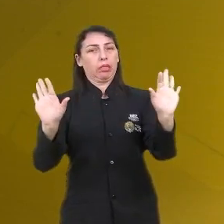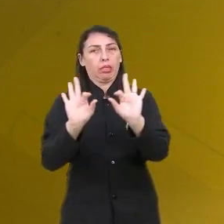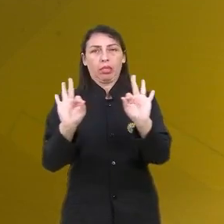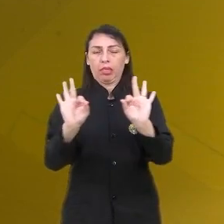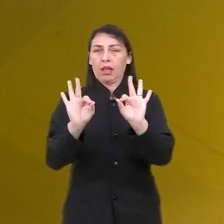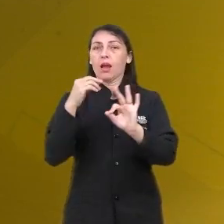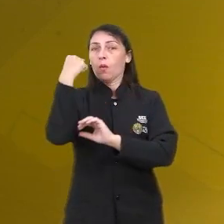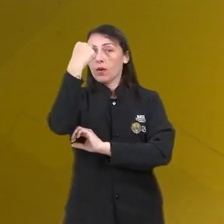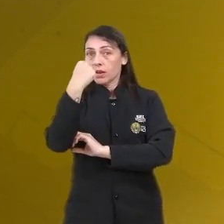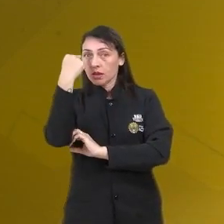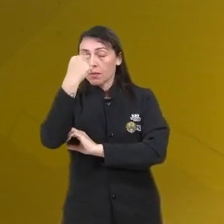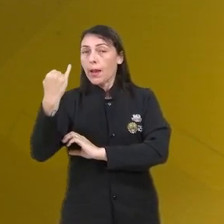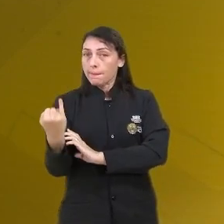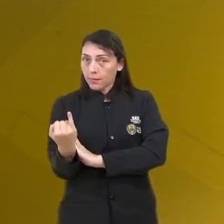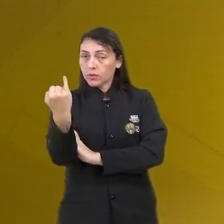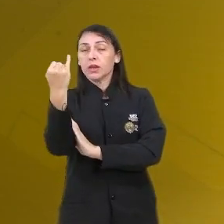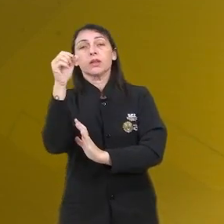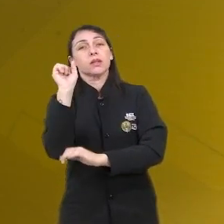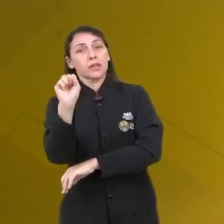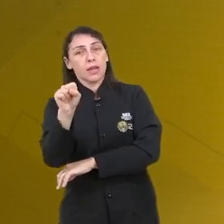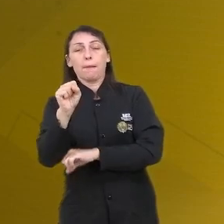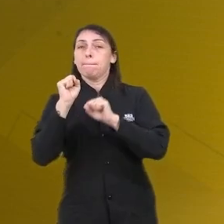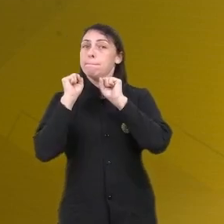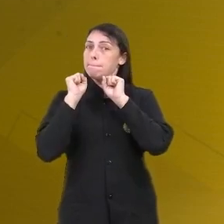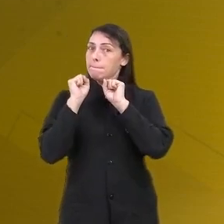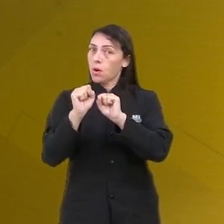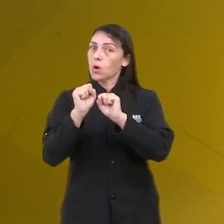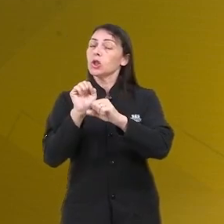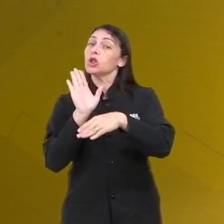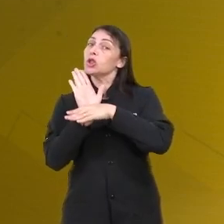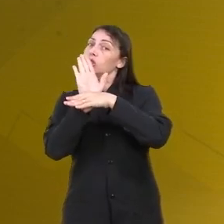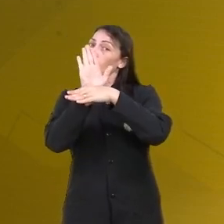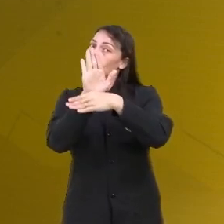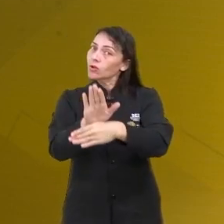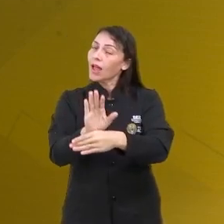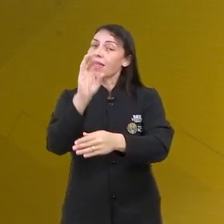A língua espanhola é muito importante e ela pode sim te